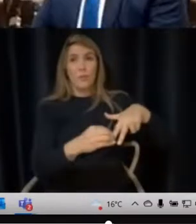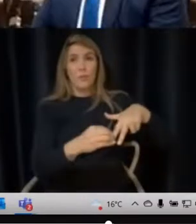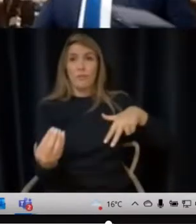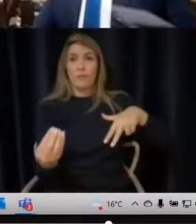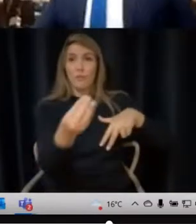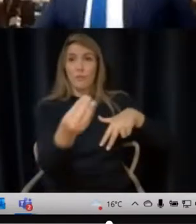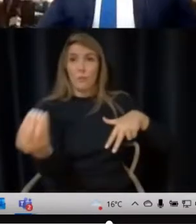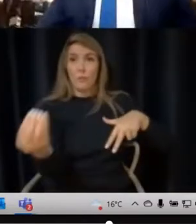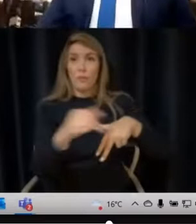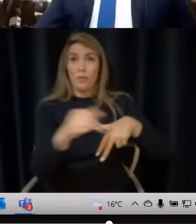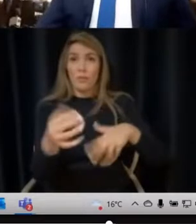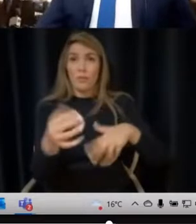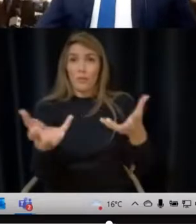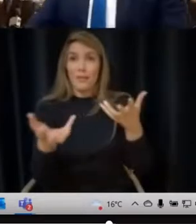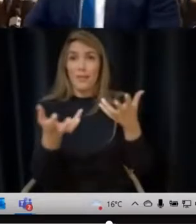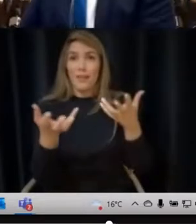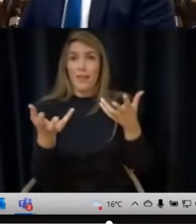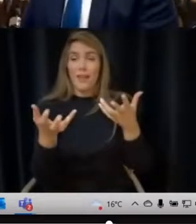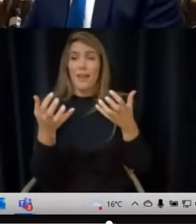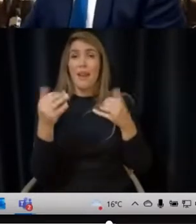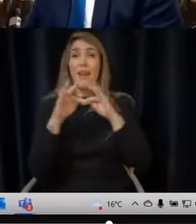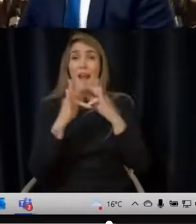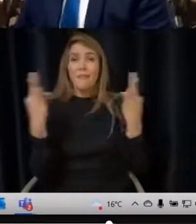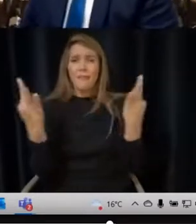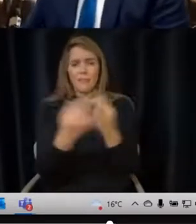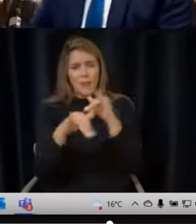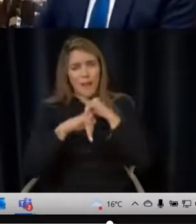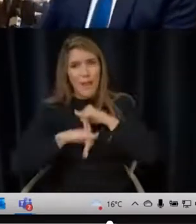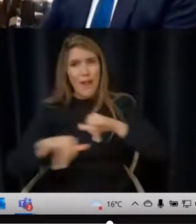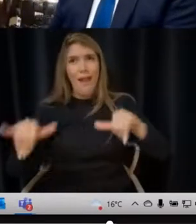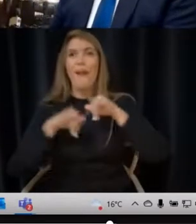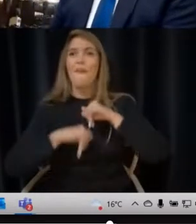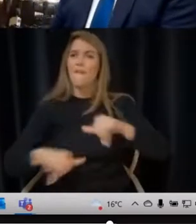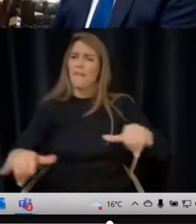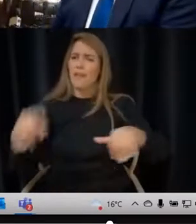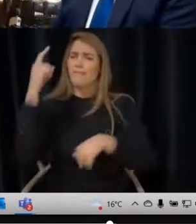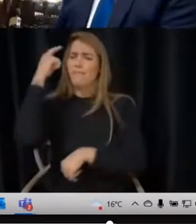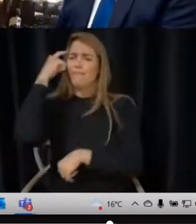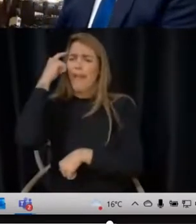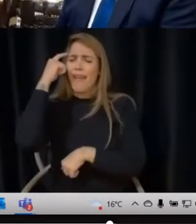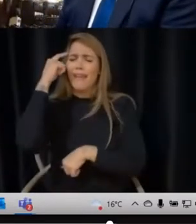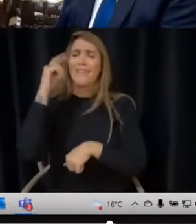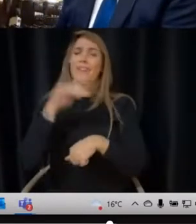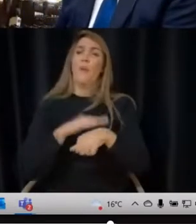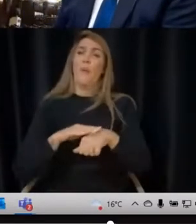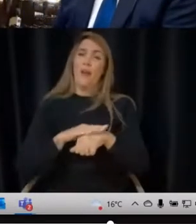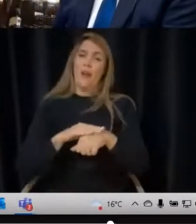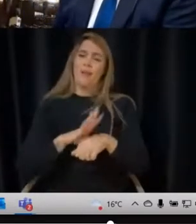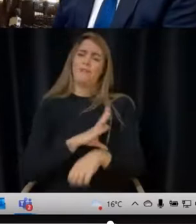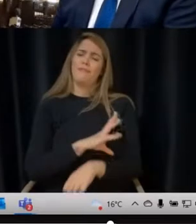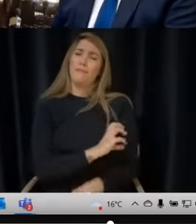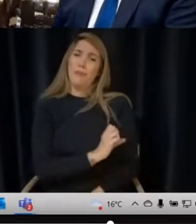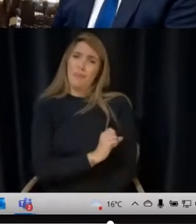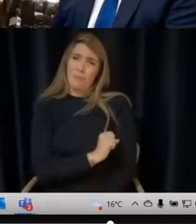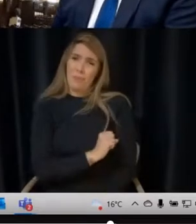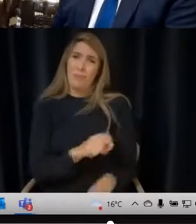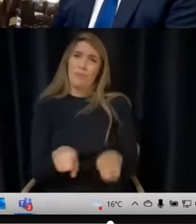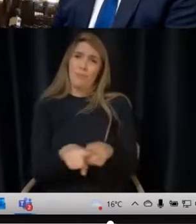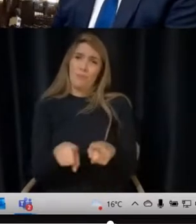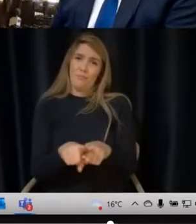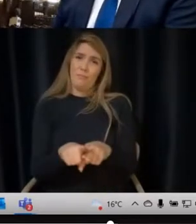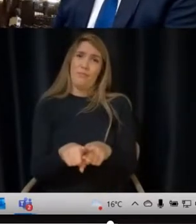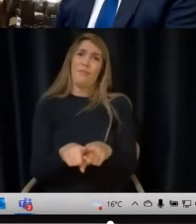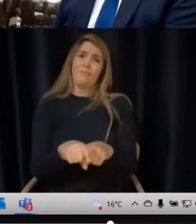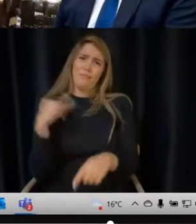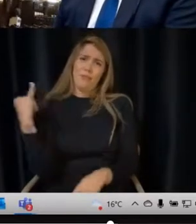pode salvar no mínimo 8 vidas, então pensem aí com carinho nesse assunto, é um assunto que, como eu comentei,